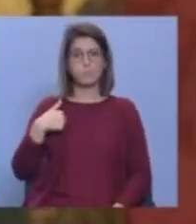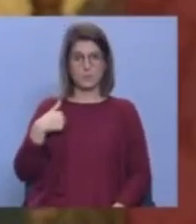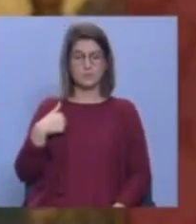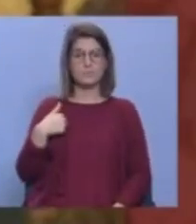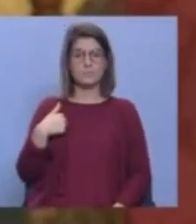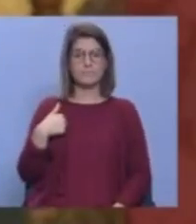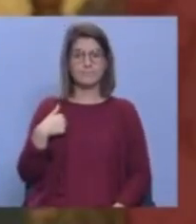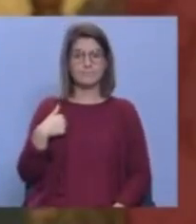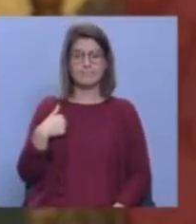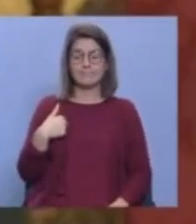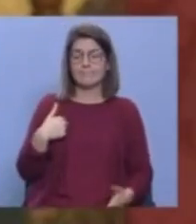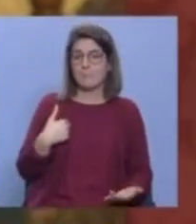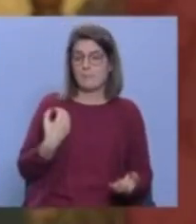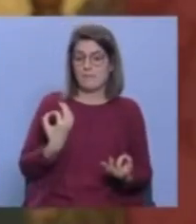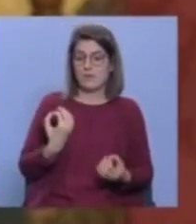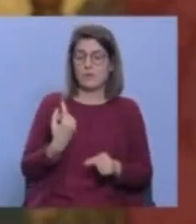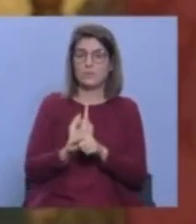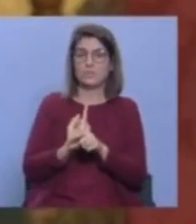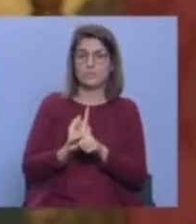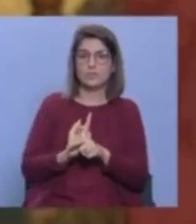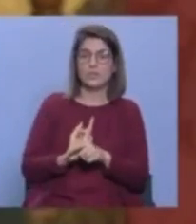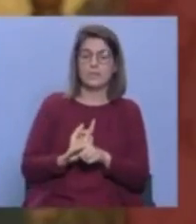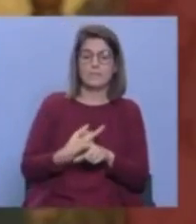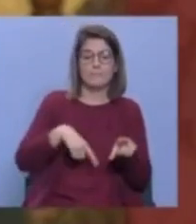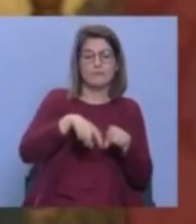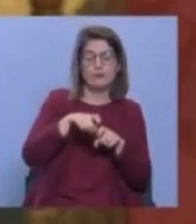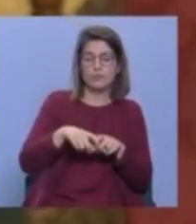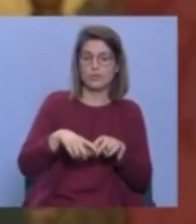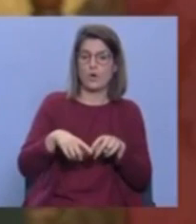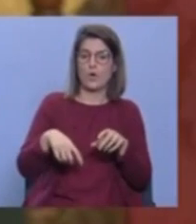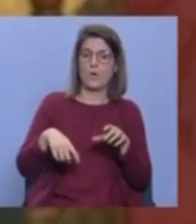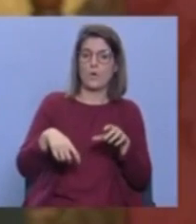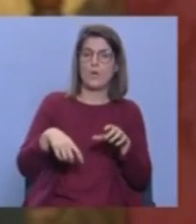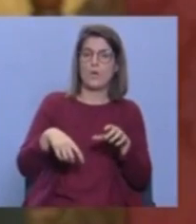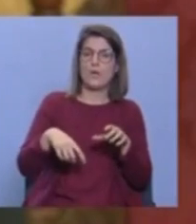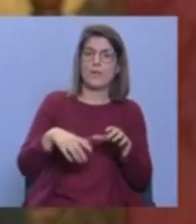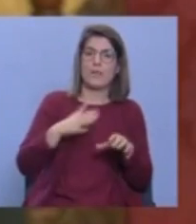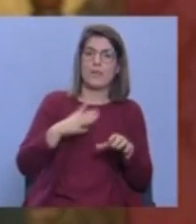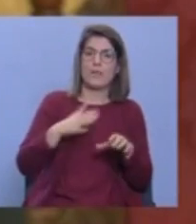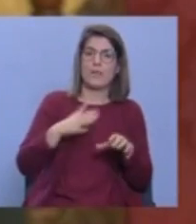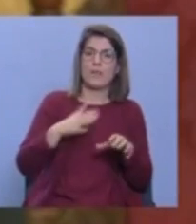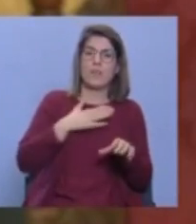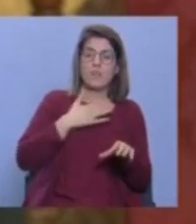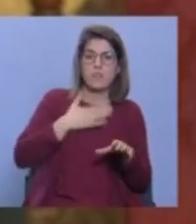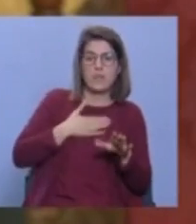lidar ou recusar ou fugir das tentações.